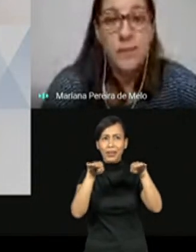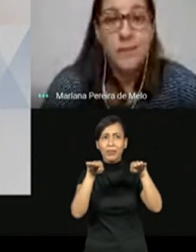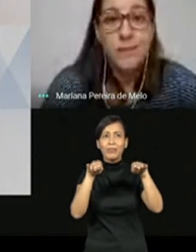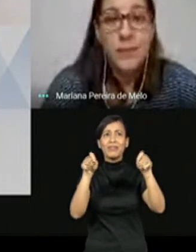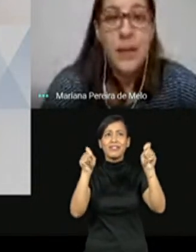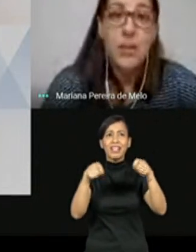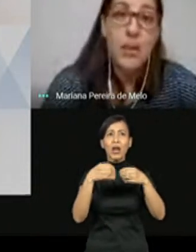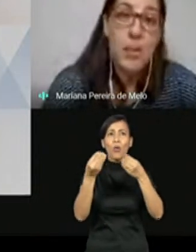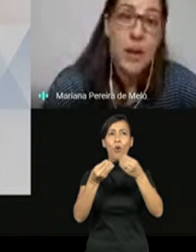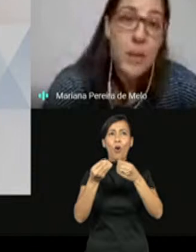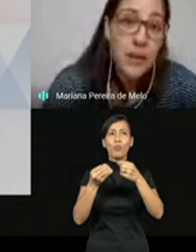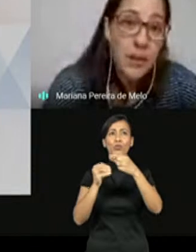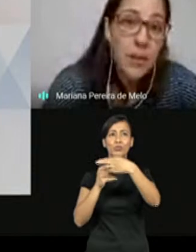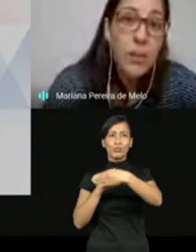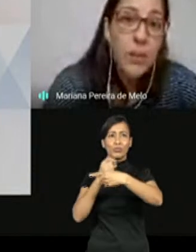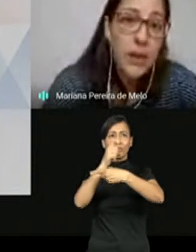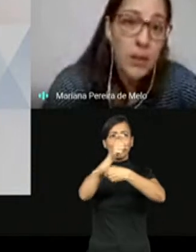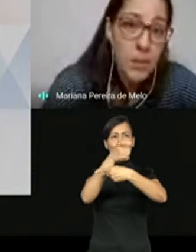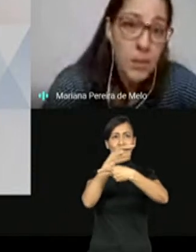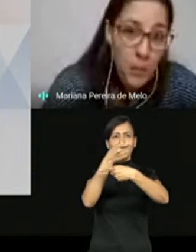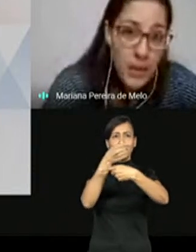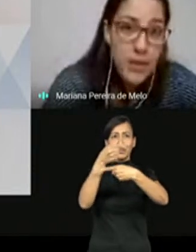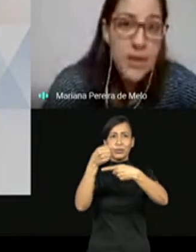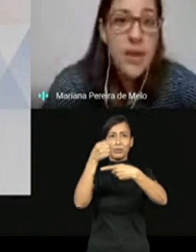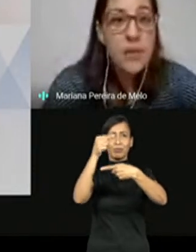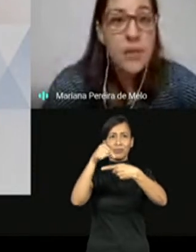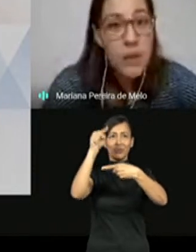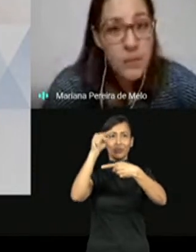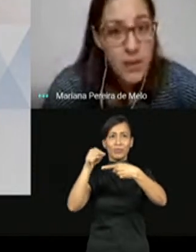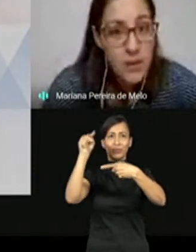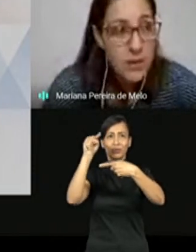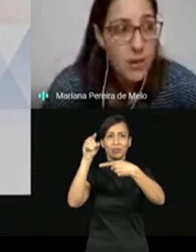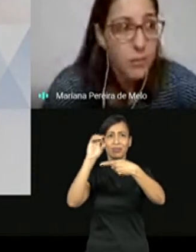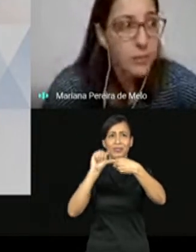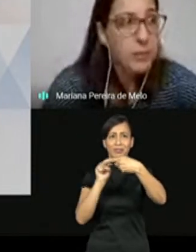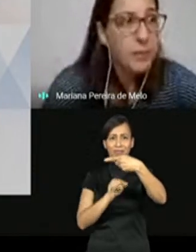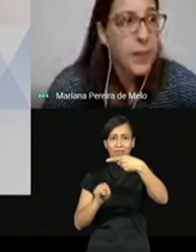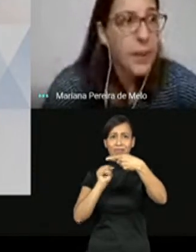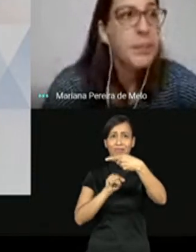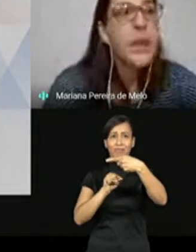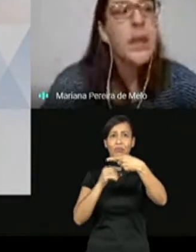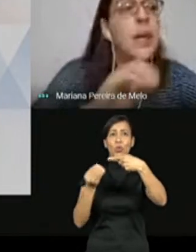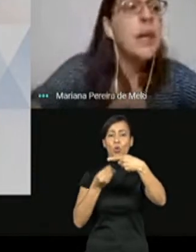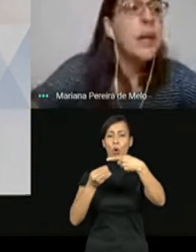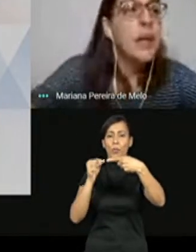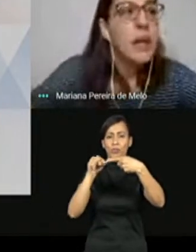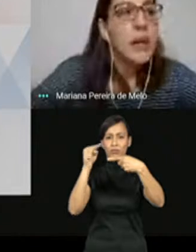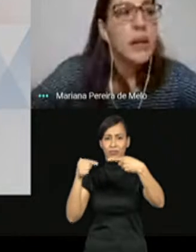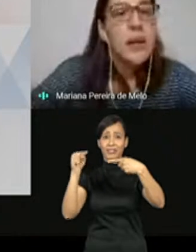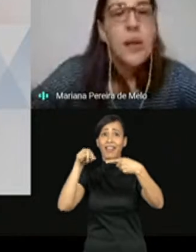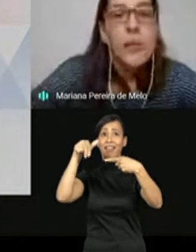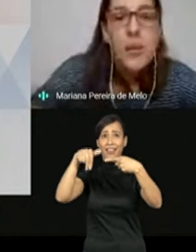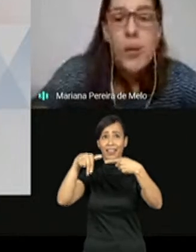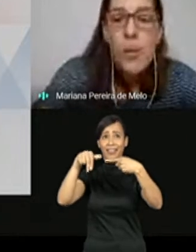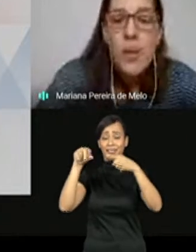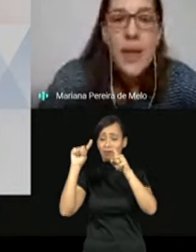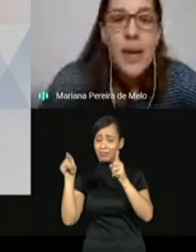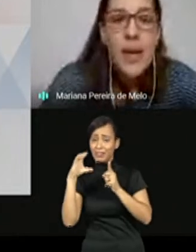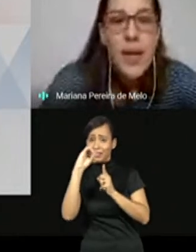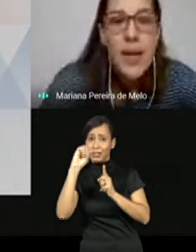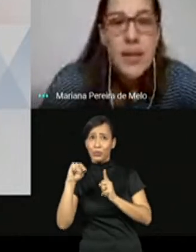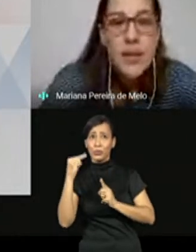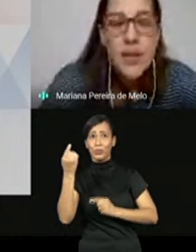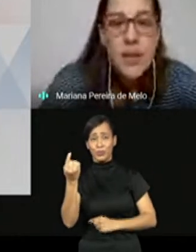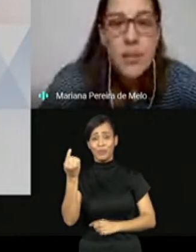padrão. Normal padrão é a normal com média 0 e variância 1, tá? Então, vamos